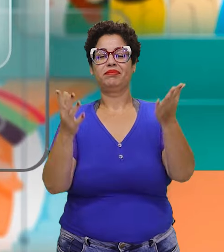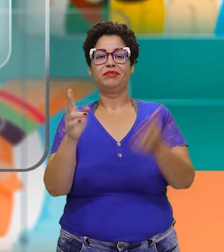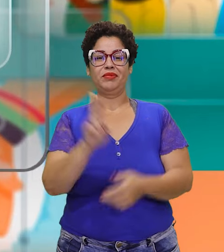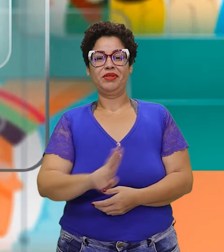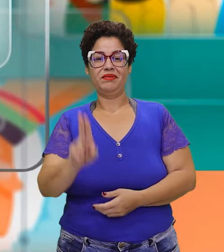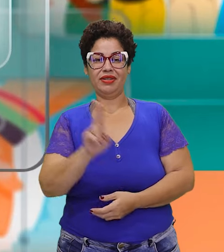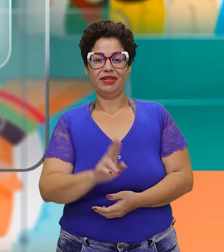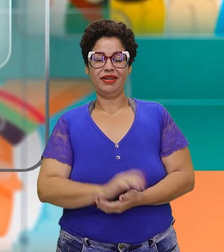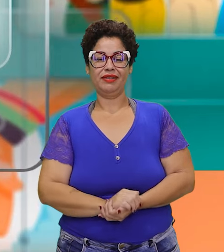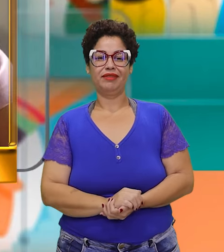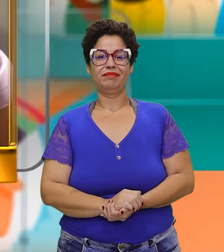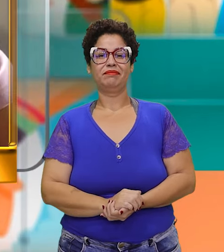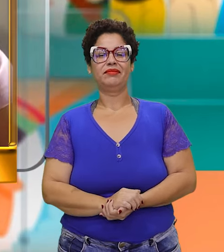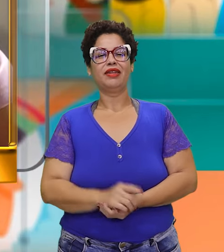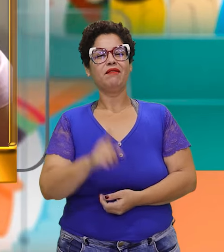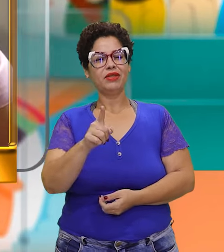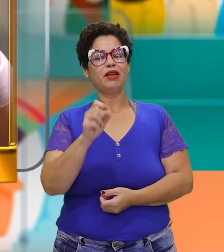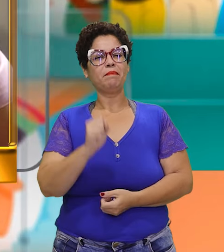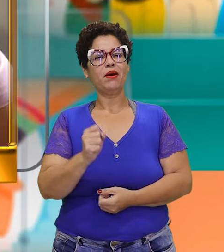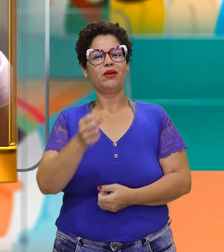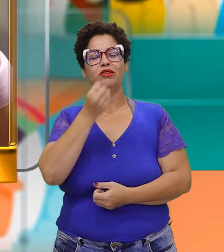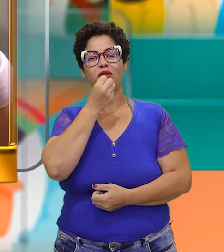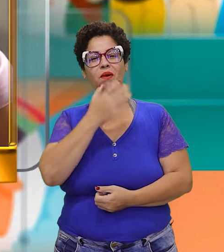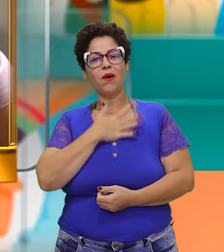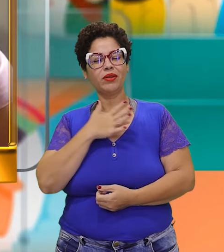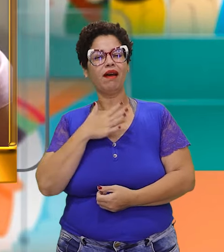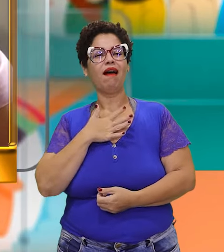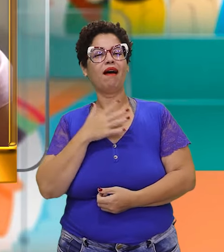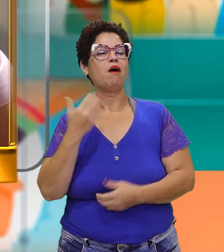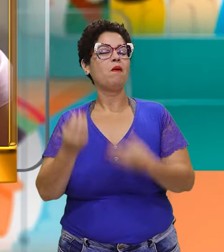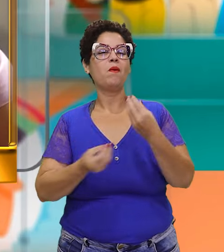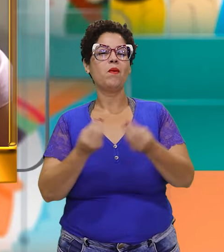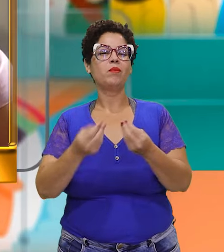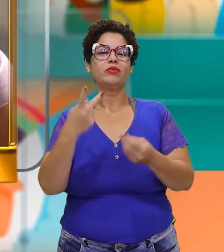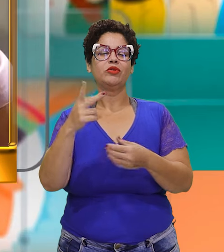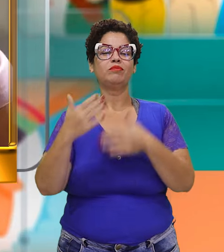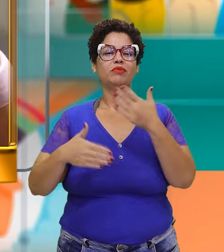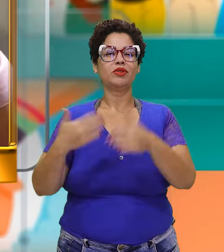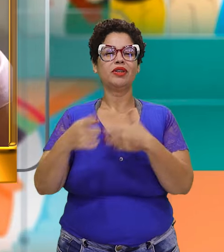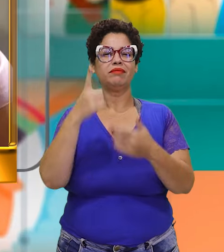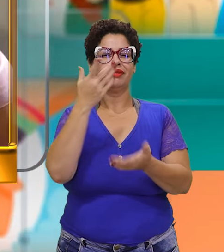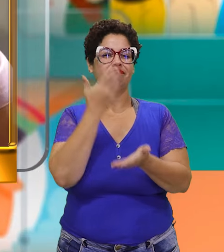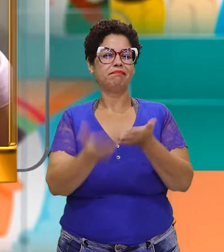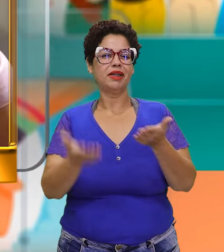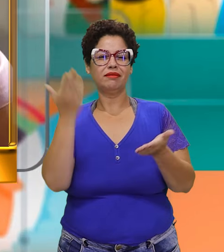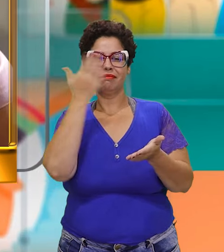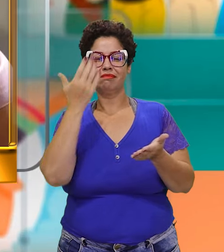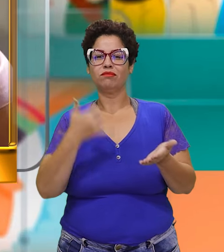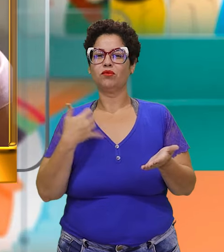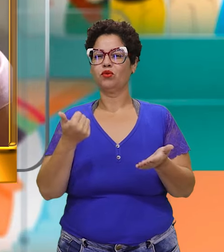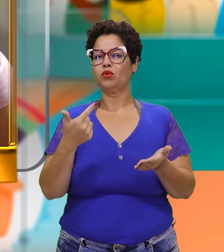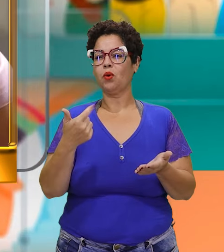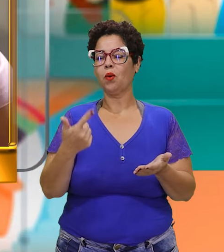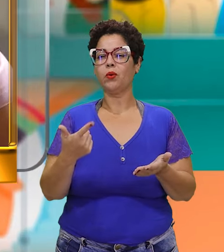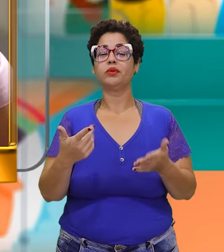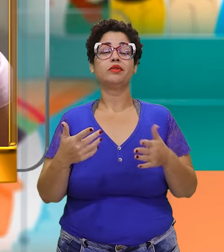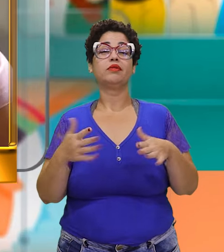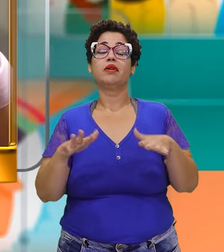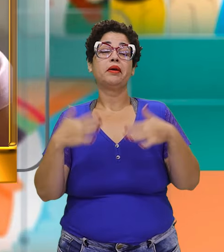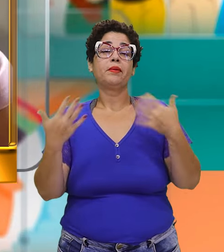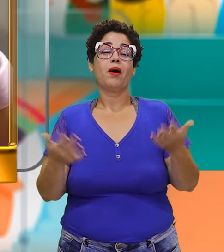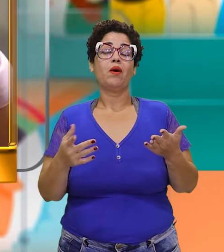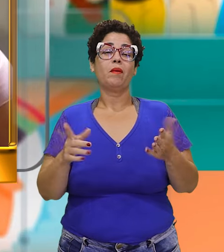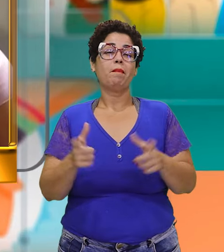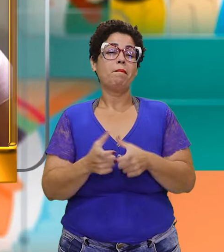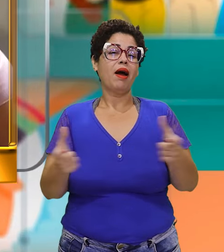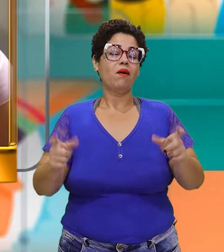a universidade. Você pode compartilhar conosco como foi o seu processo de perda de visão aos 12 anos e